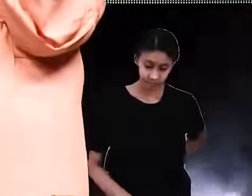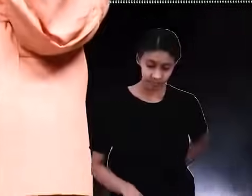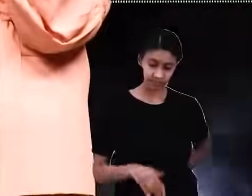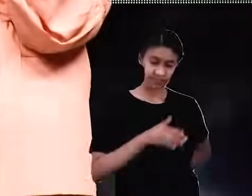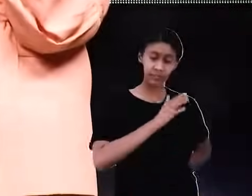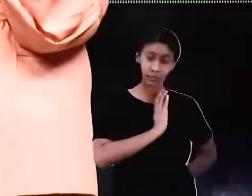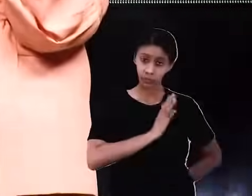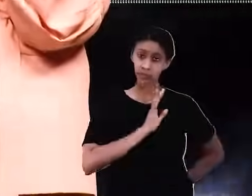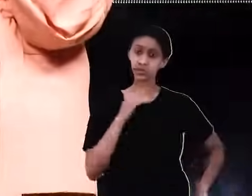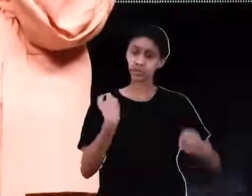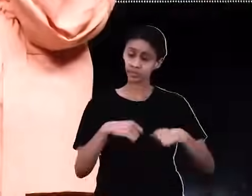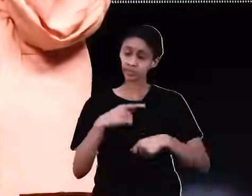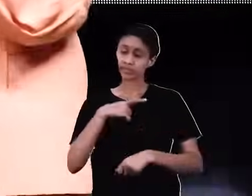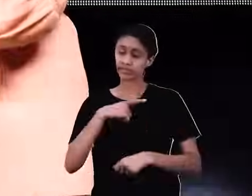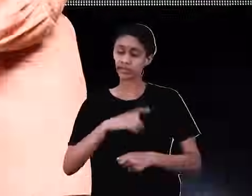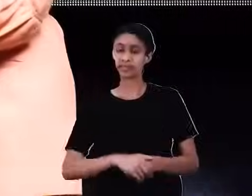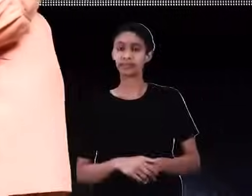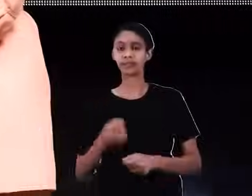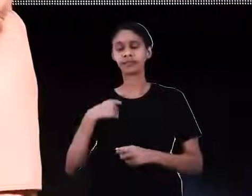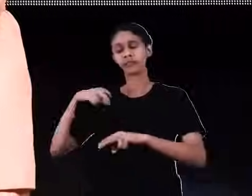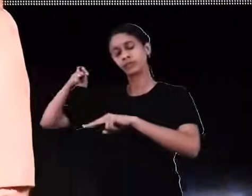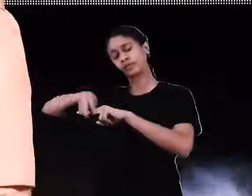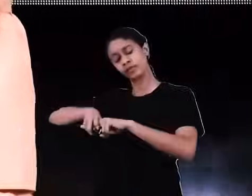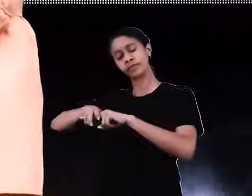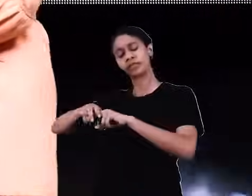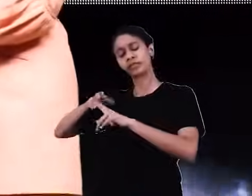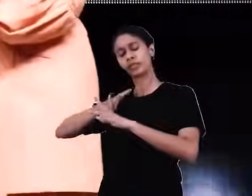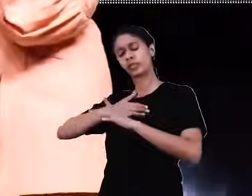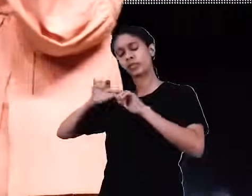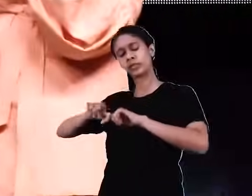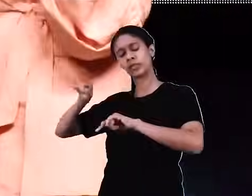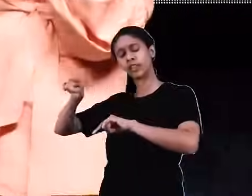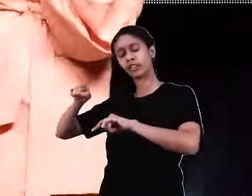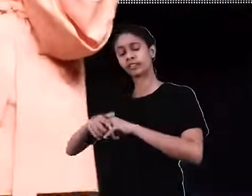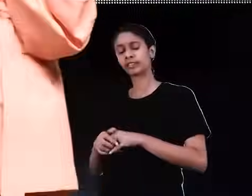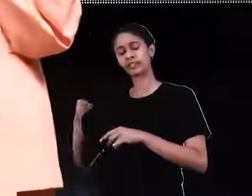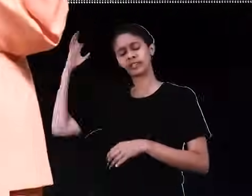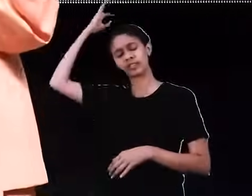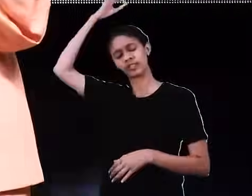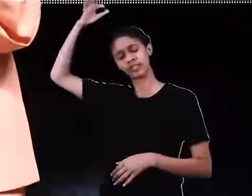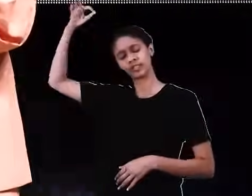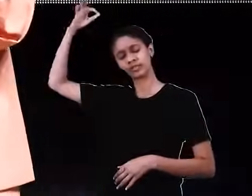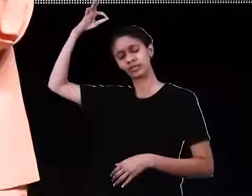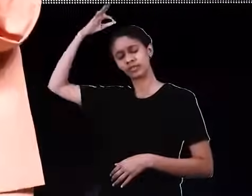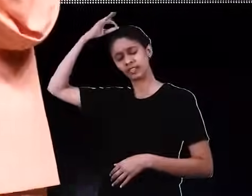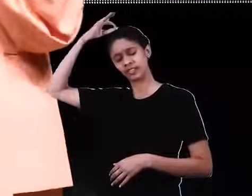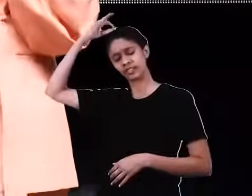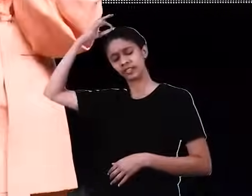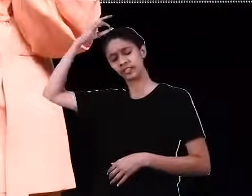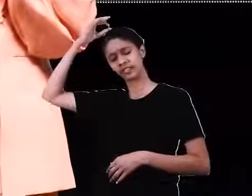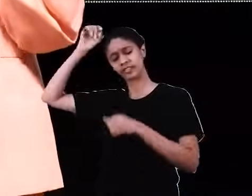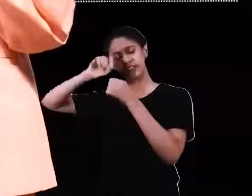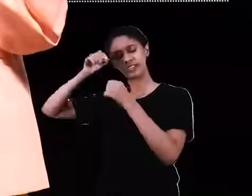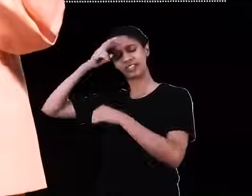coração. Eu estava ali sentada no meu lugar, o Espírito Santo trazendo à memória